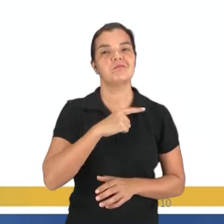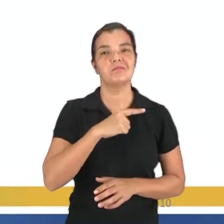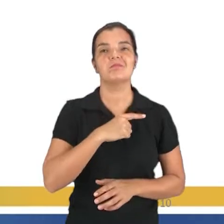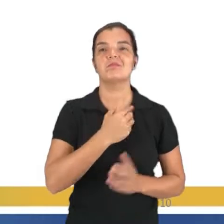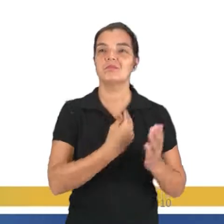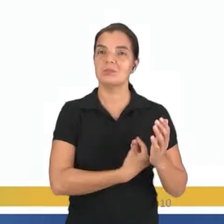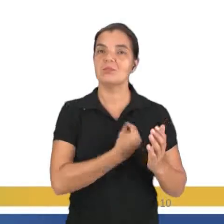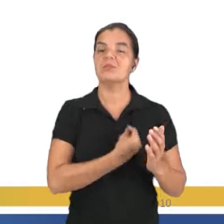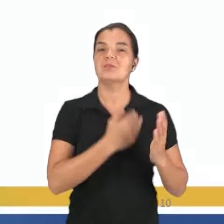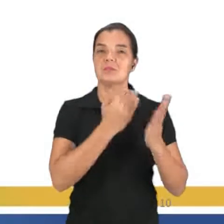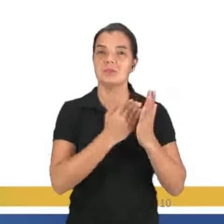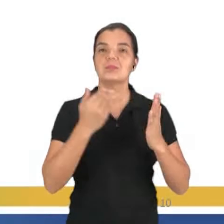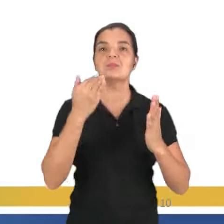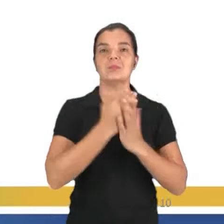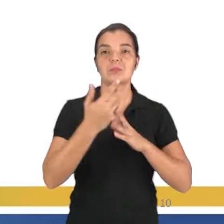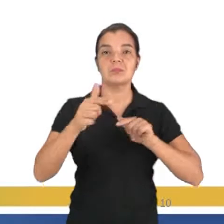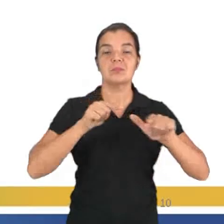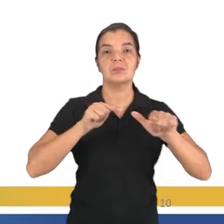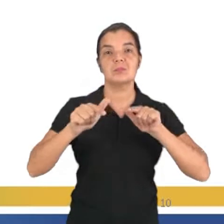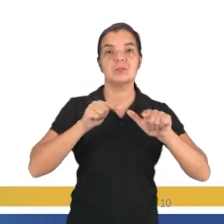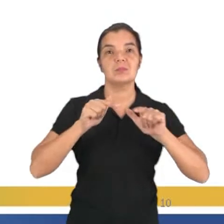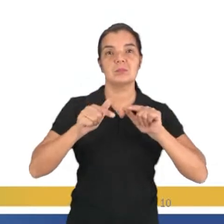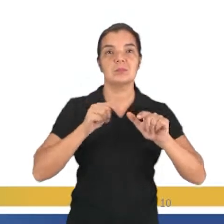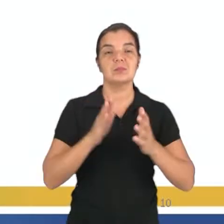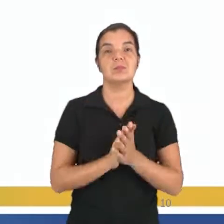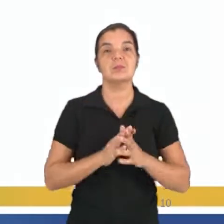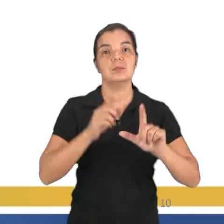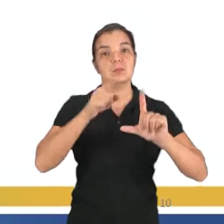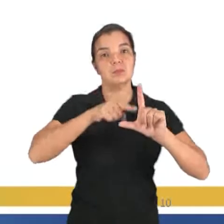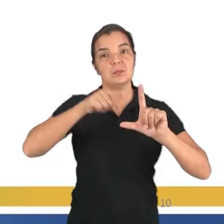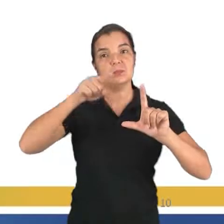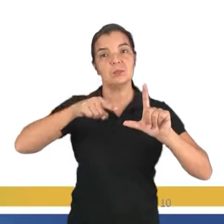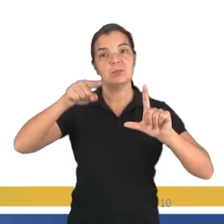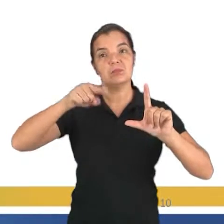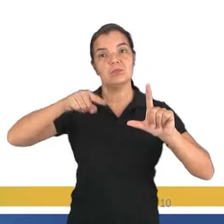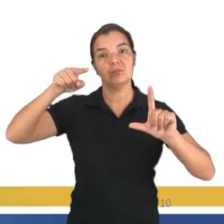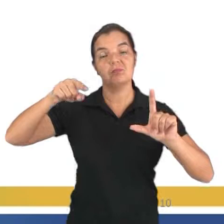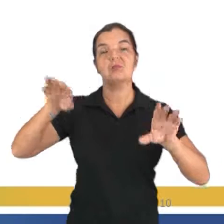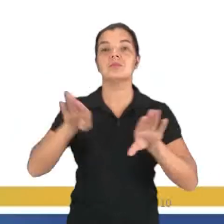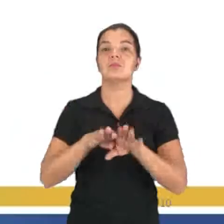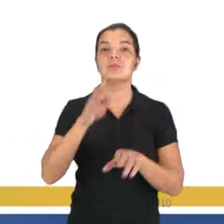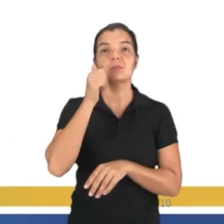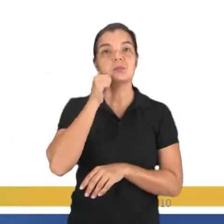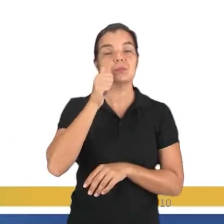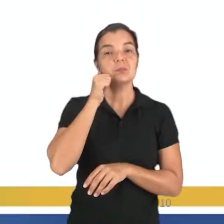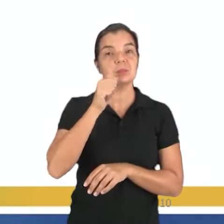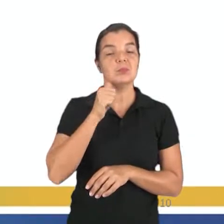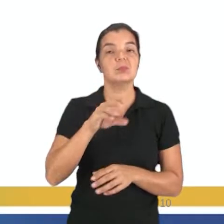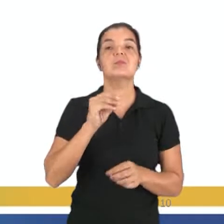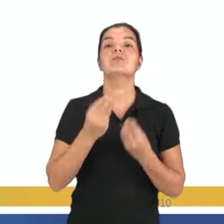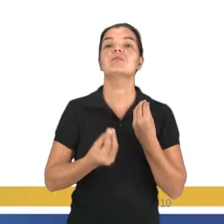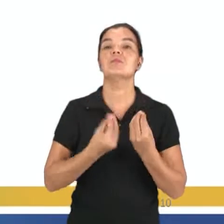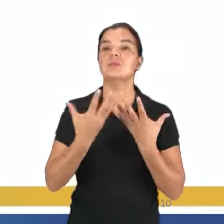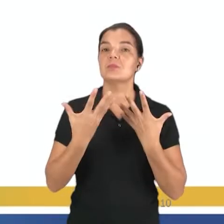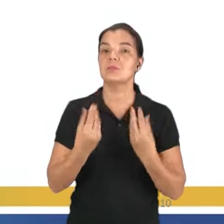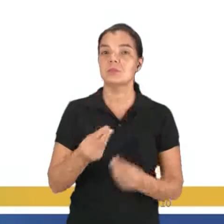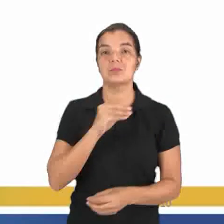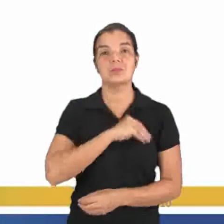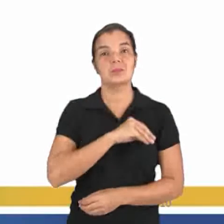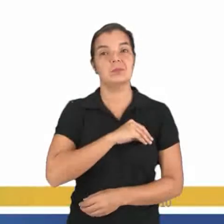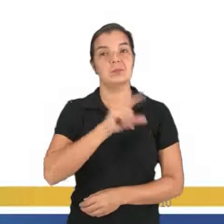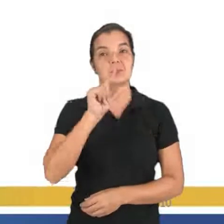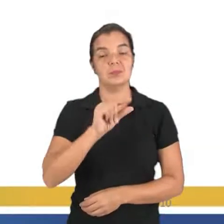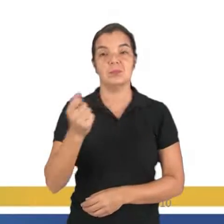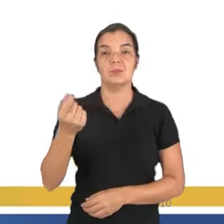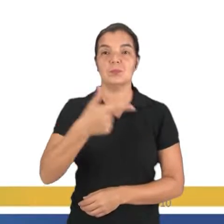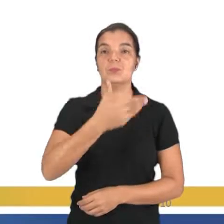participado mais no mercado de trabalho, esses dados são crescentes, mas as mulheres vêm recebendo menores salários do que